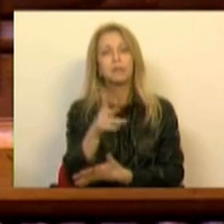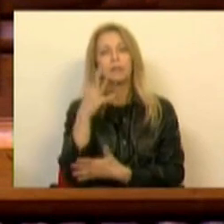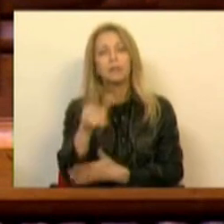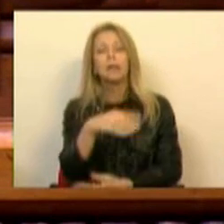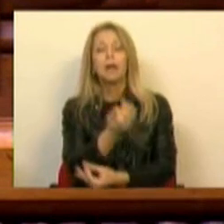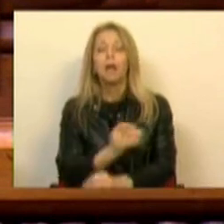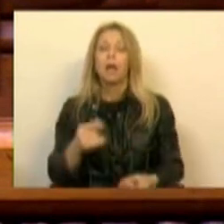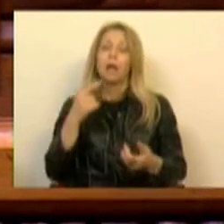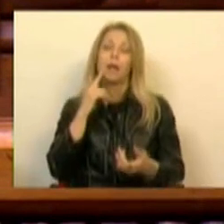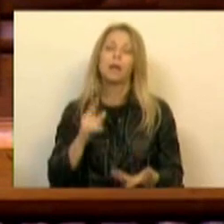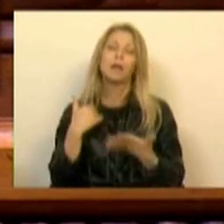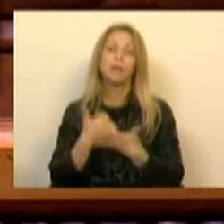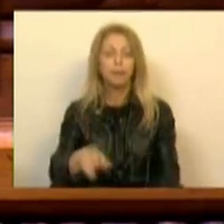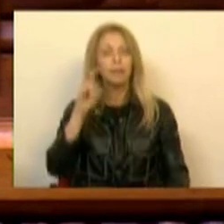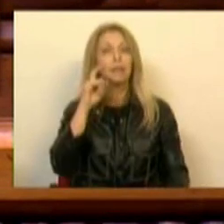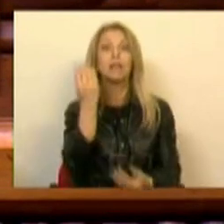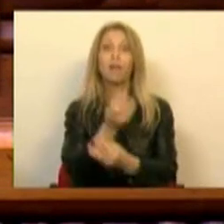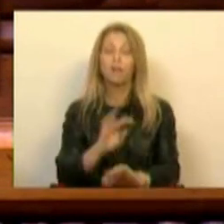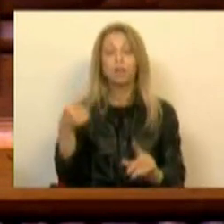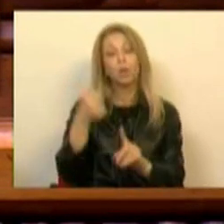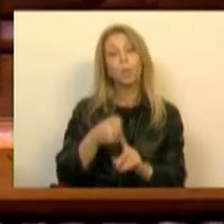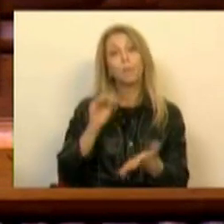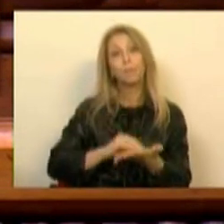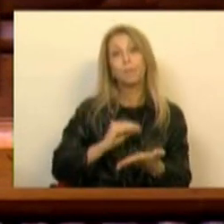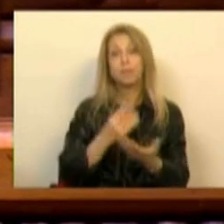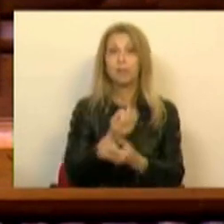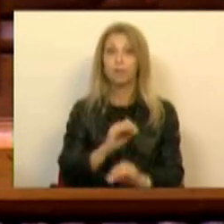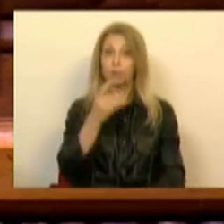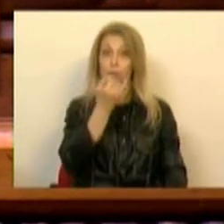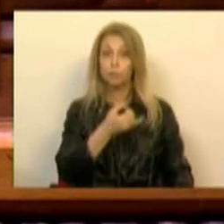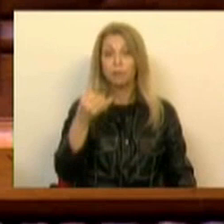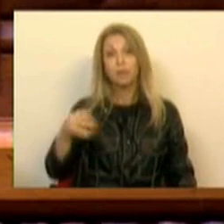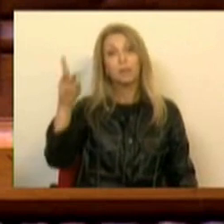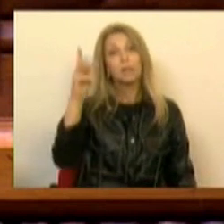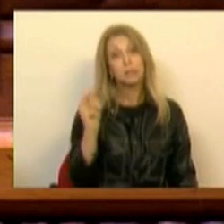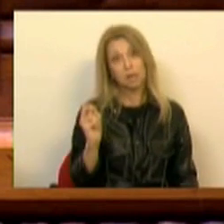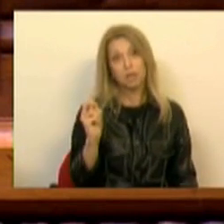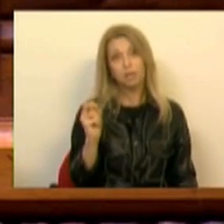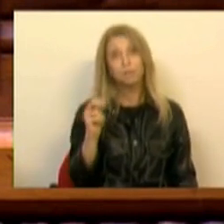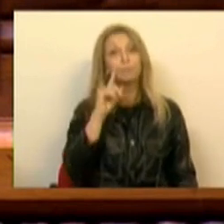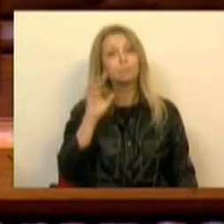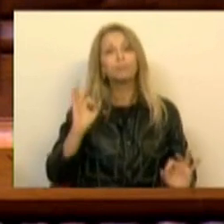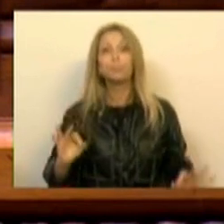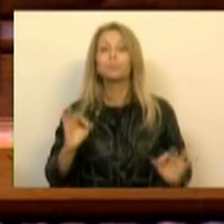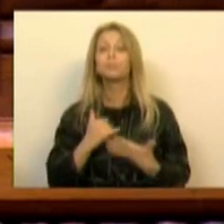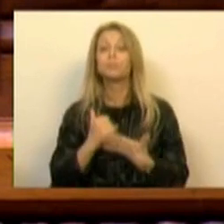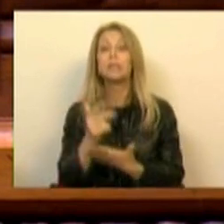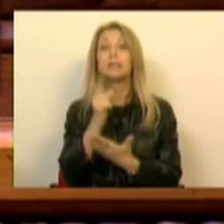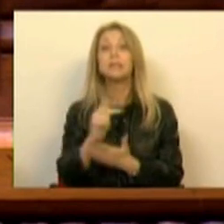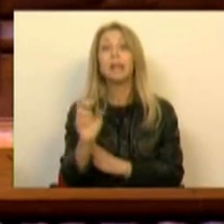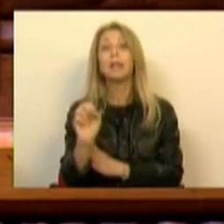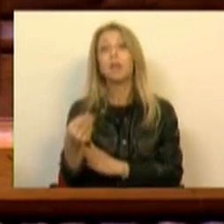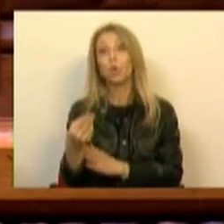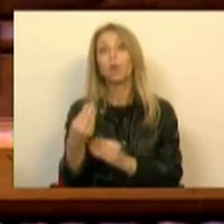Aprovámos a garantia para a infância para combater a pobreza infantil e que, em 2023, assegurará um apoio de 100 euros a mais